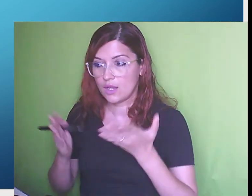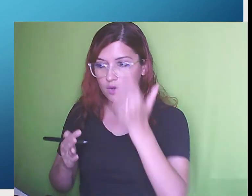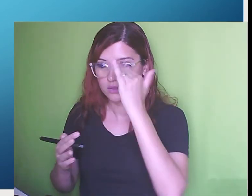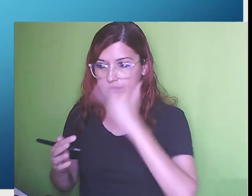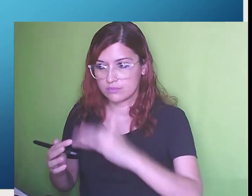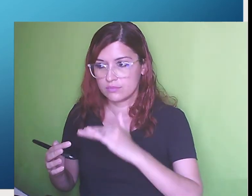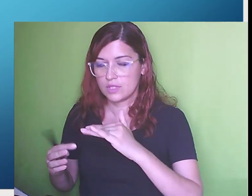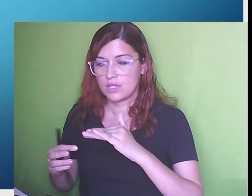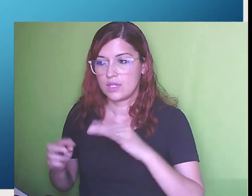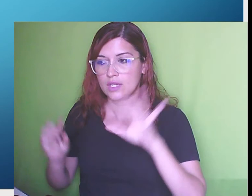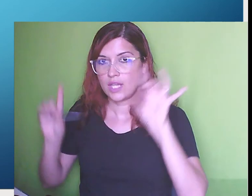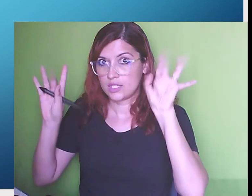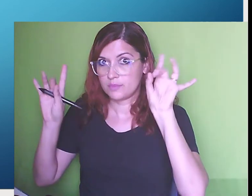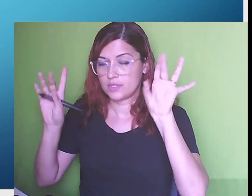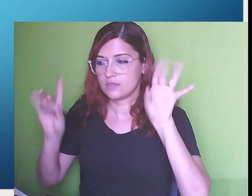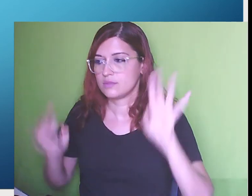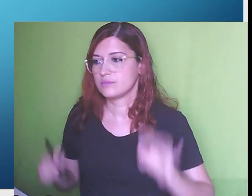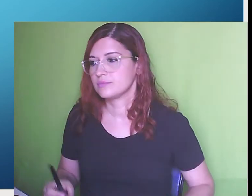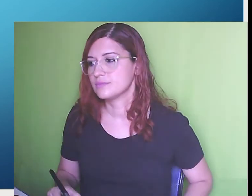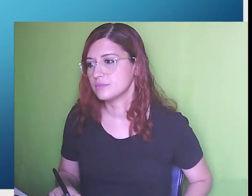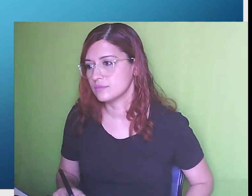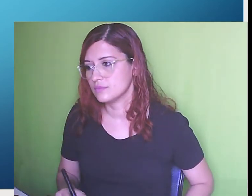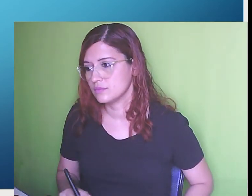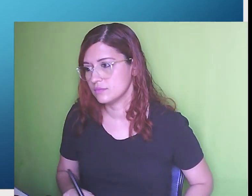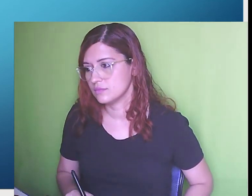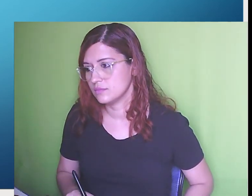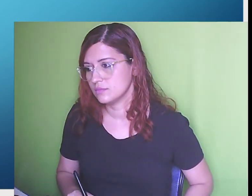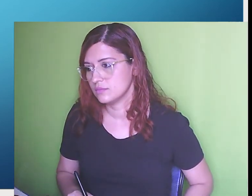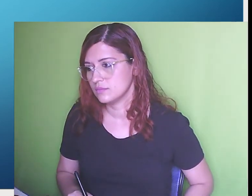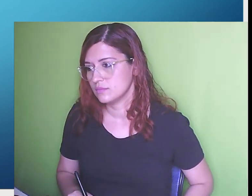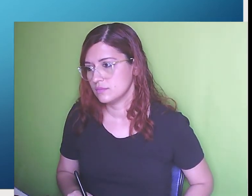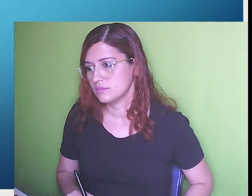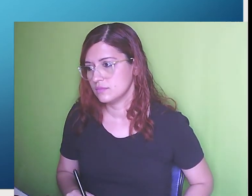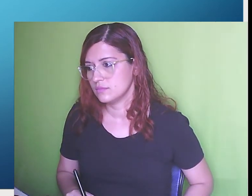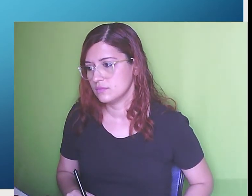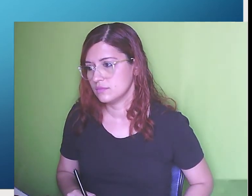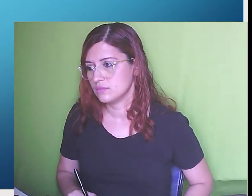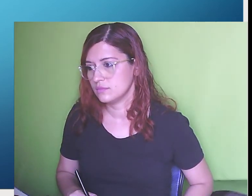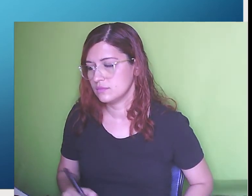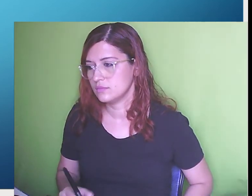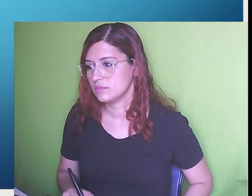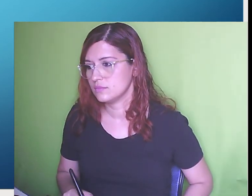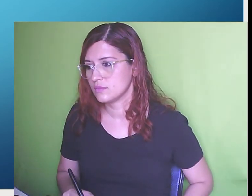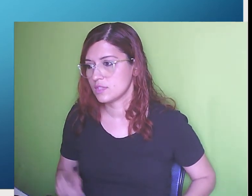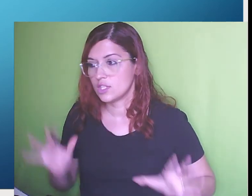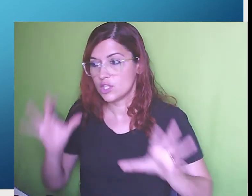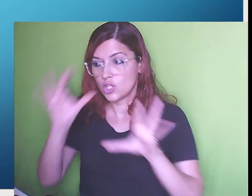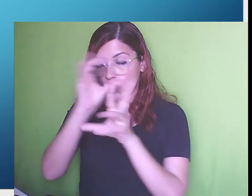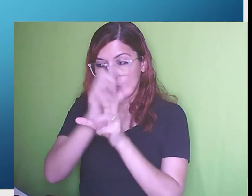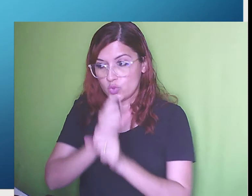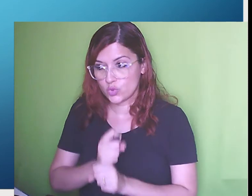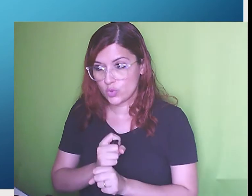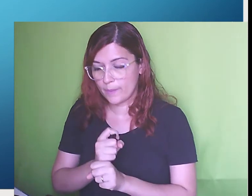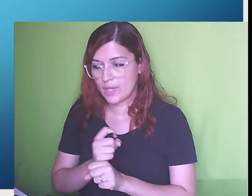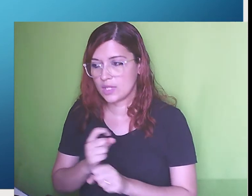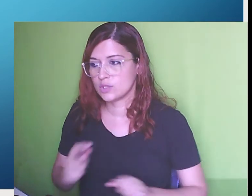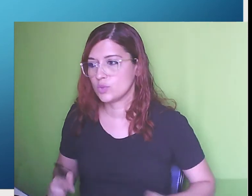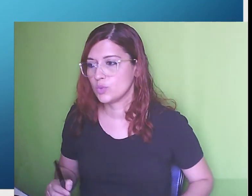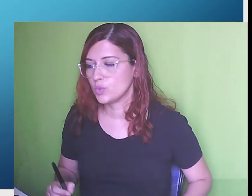E agora, as de uso específico. Vou somar.